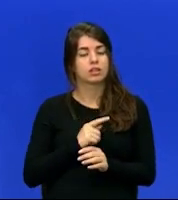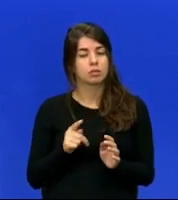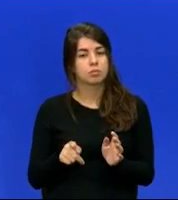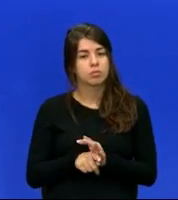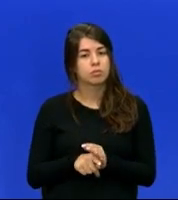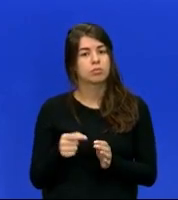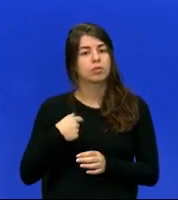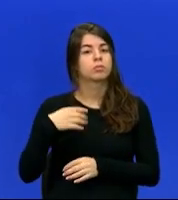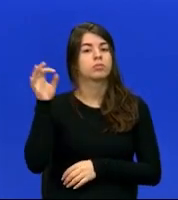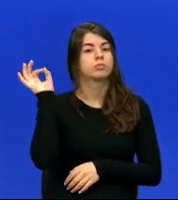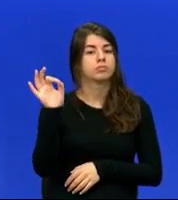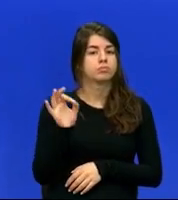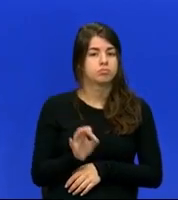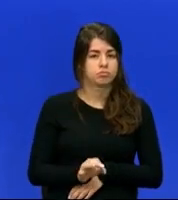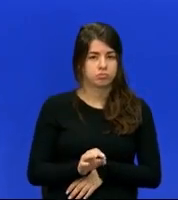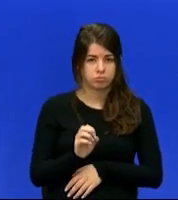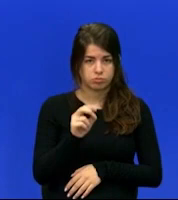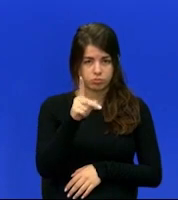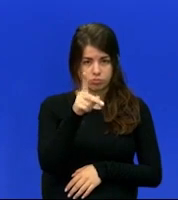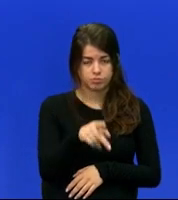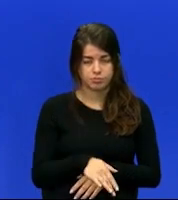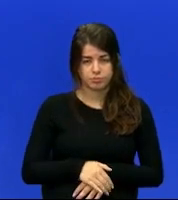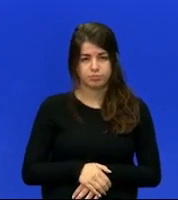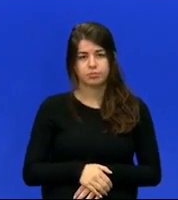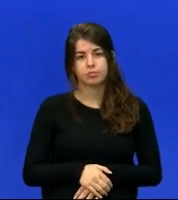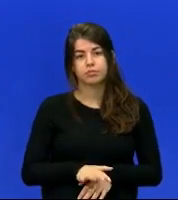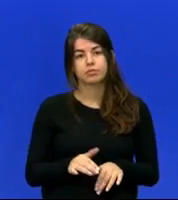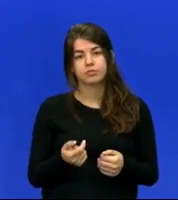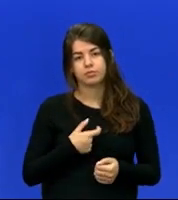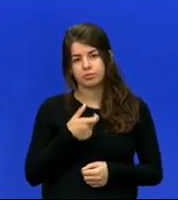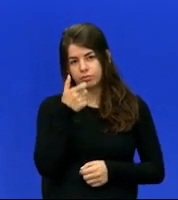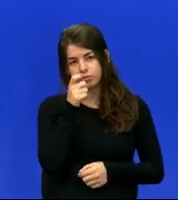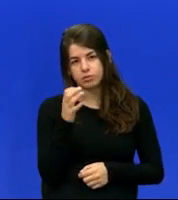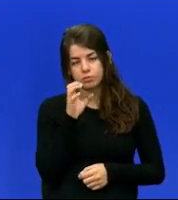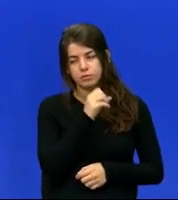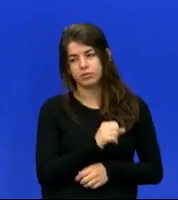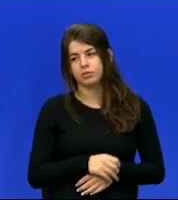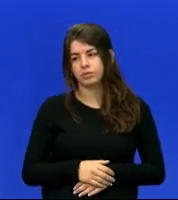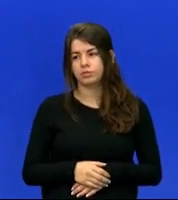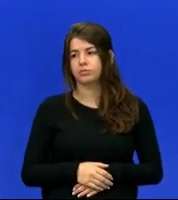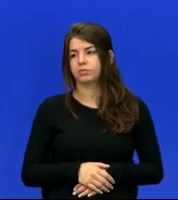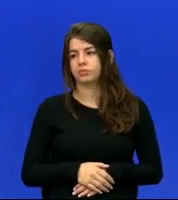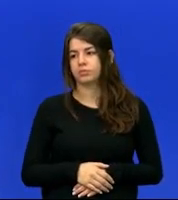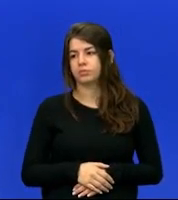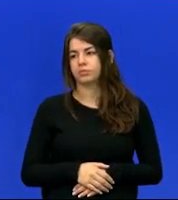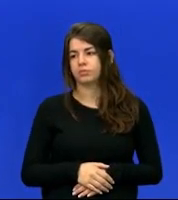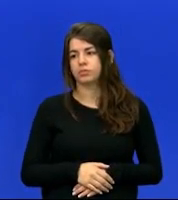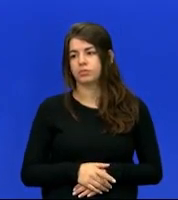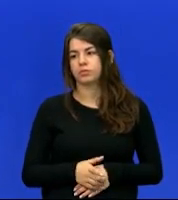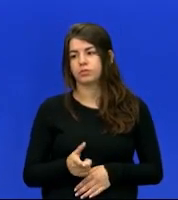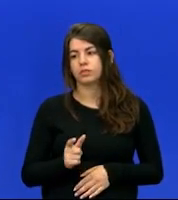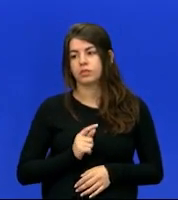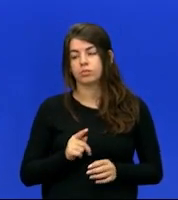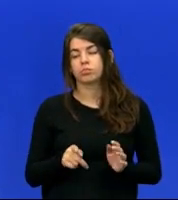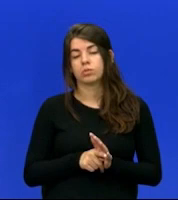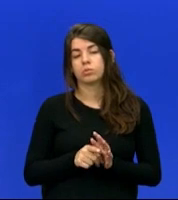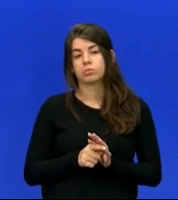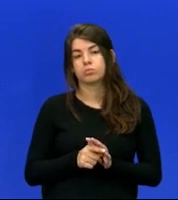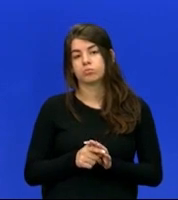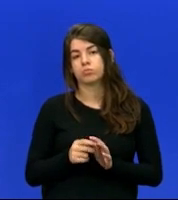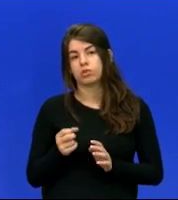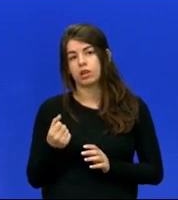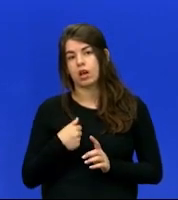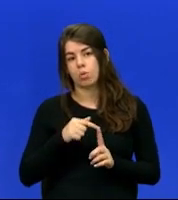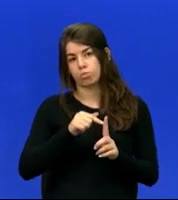refere-se à probabilidade, né? Então, mostrando bem rapidamente aqui para você, então nós vamos ter a relação